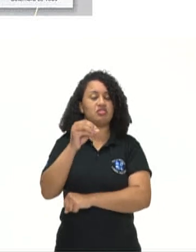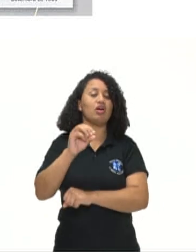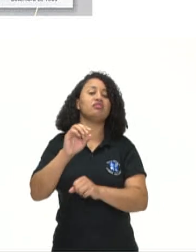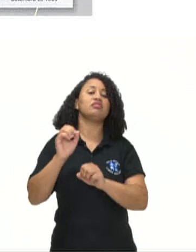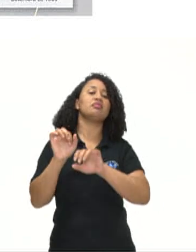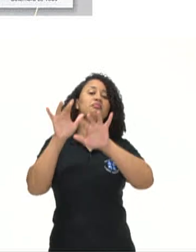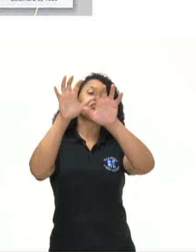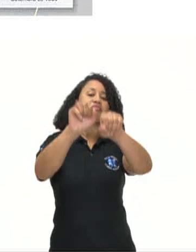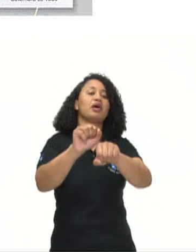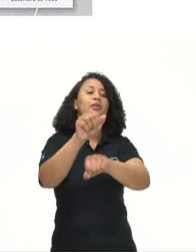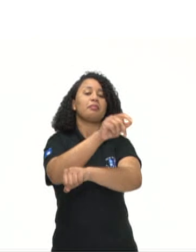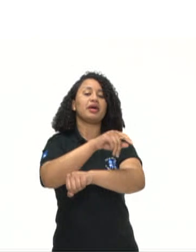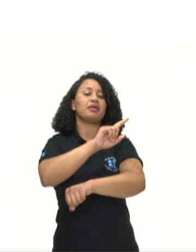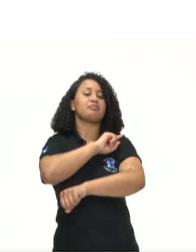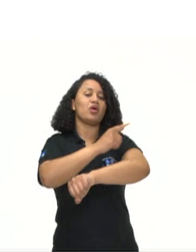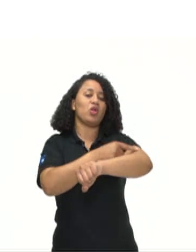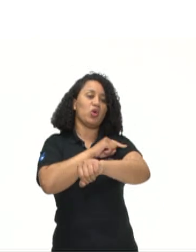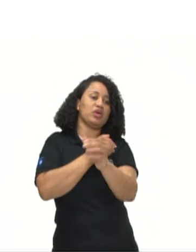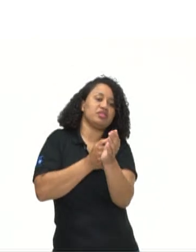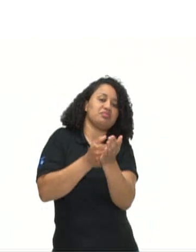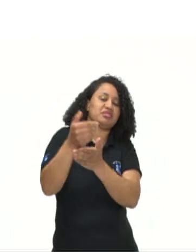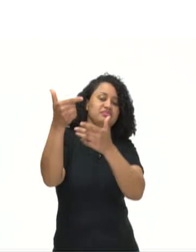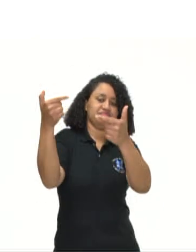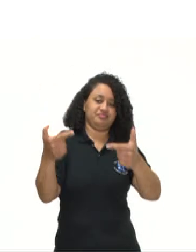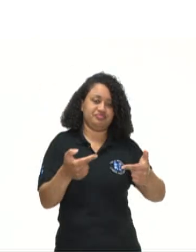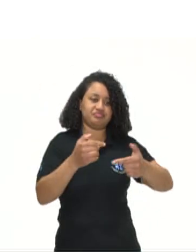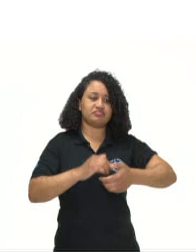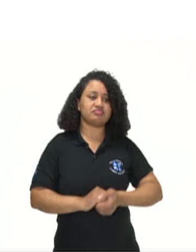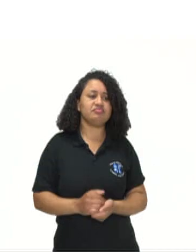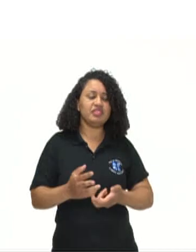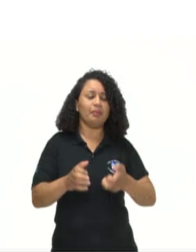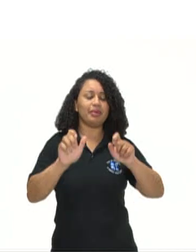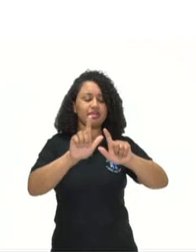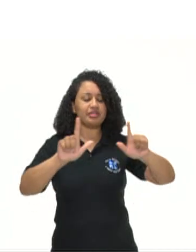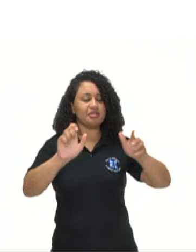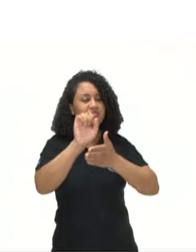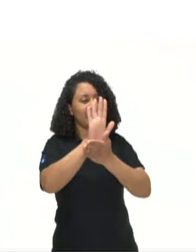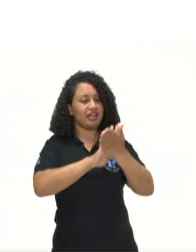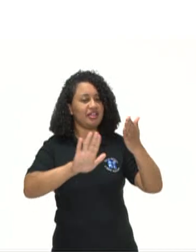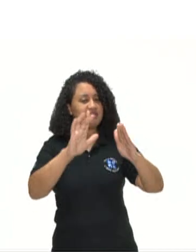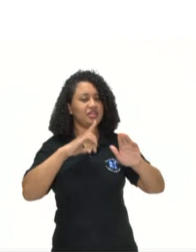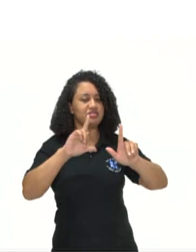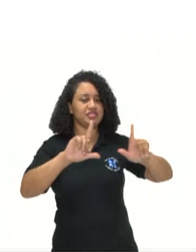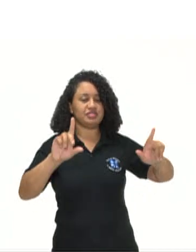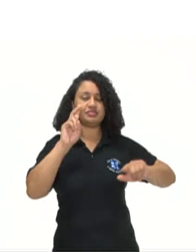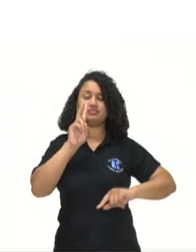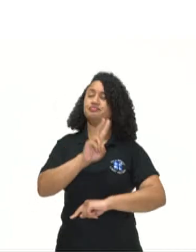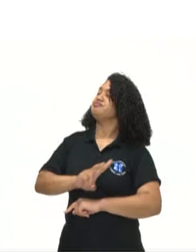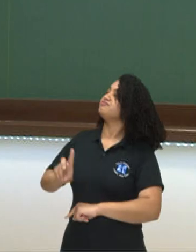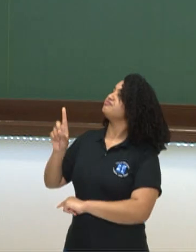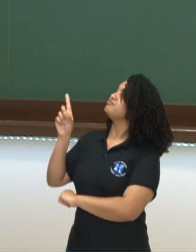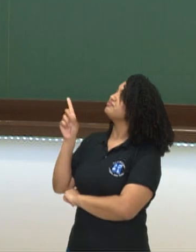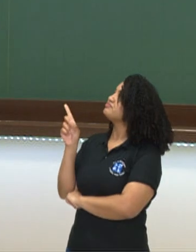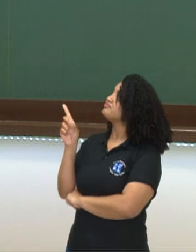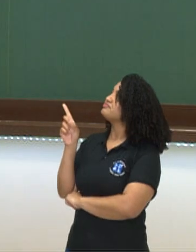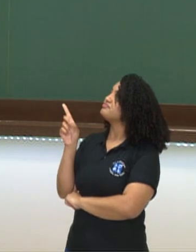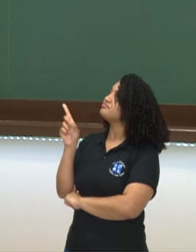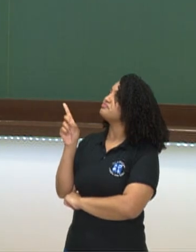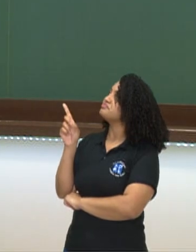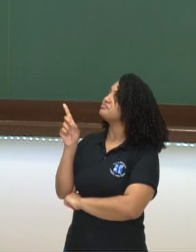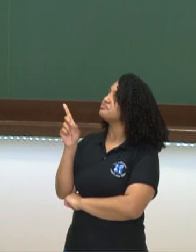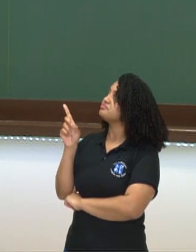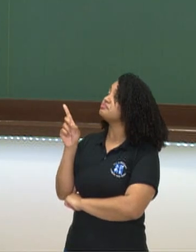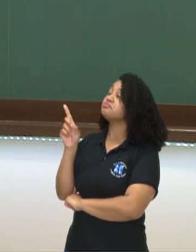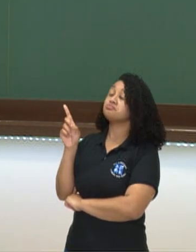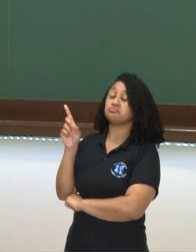Polônia, dando início à guerra. Observe esta imagem na sua tela. Adolf Hitler e todo o